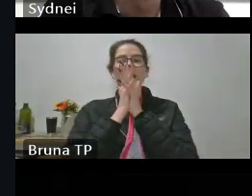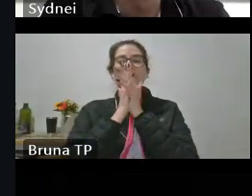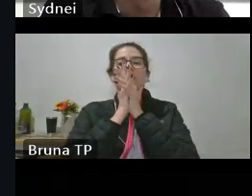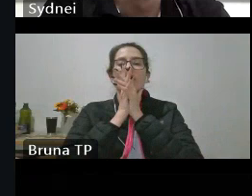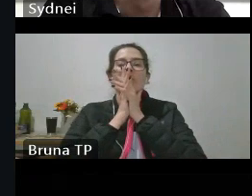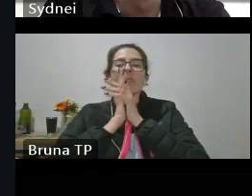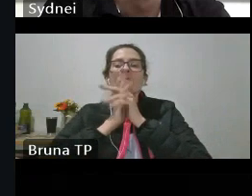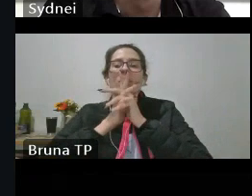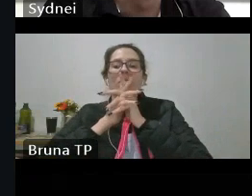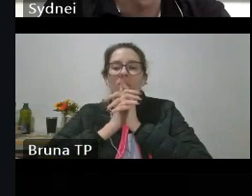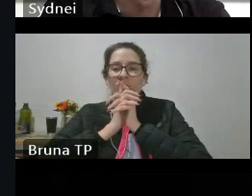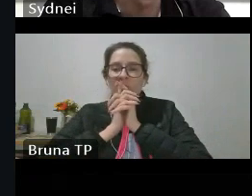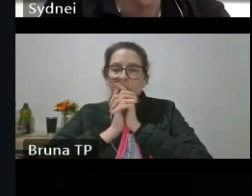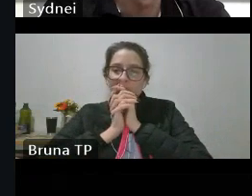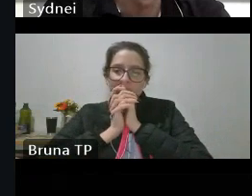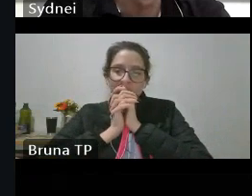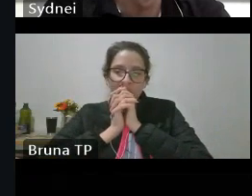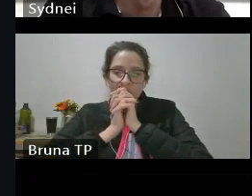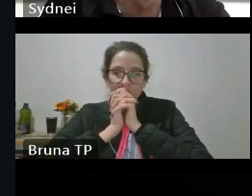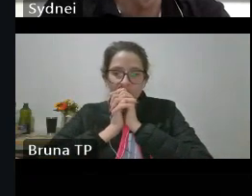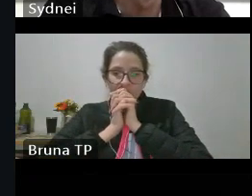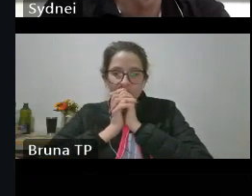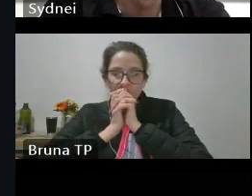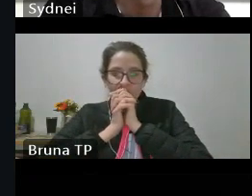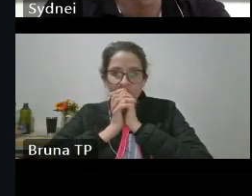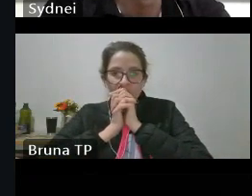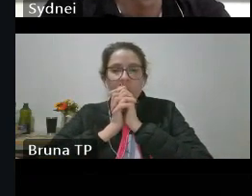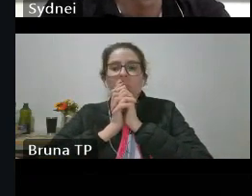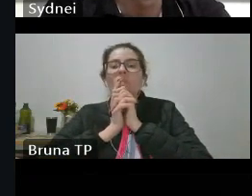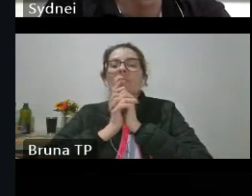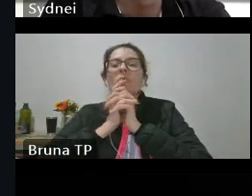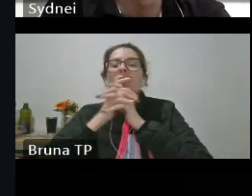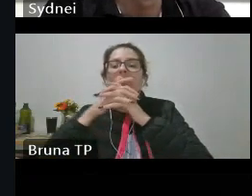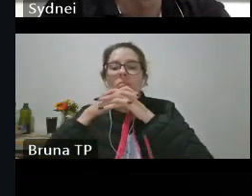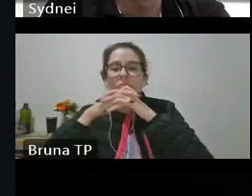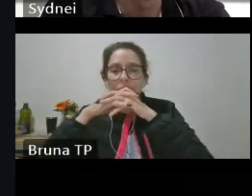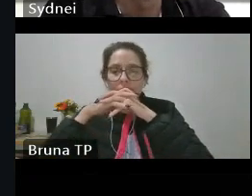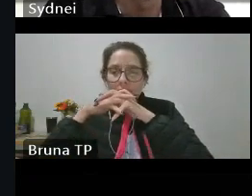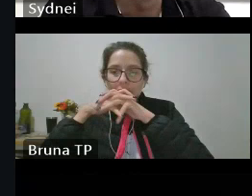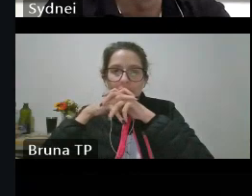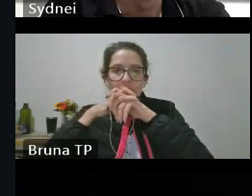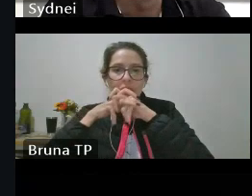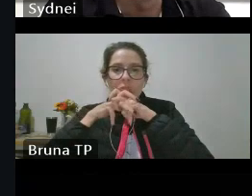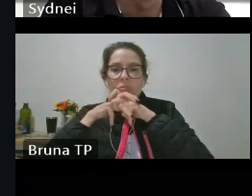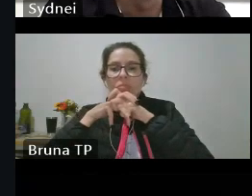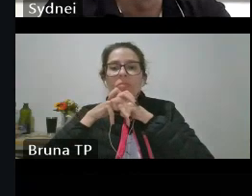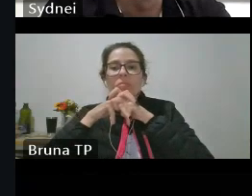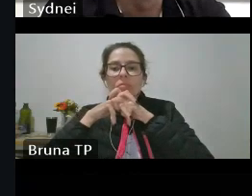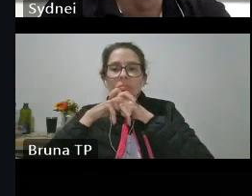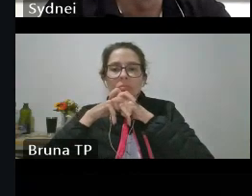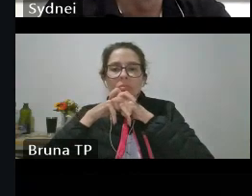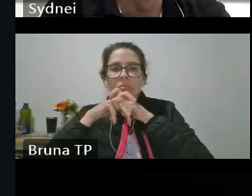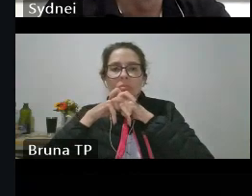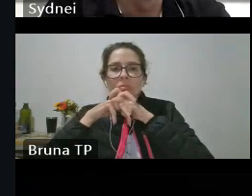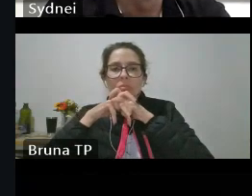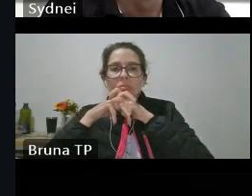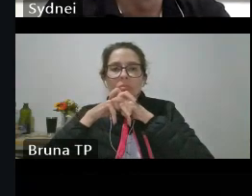ensaio para conseguir analisar uma melhor solução. Então, isso é mais uma coisa que vocês também podem